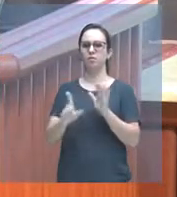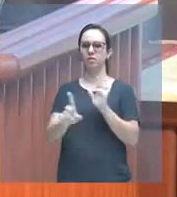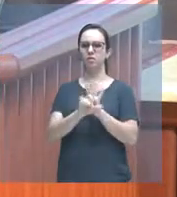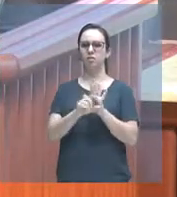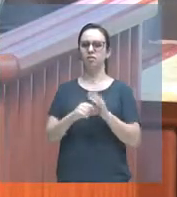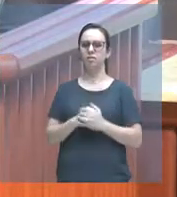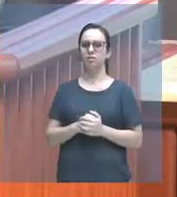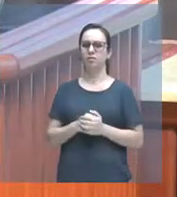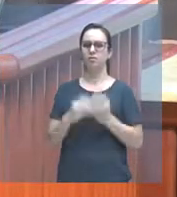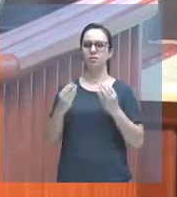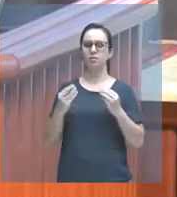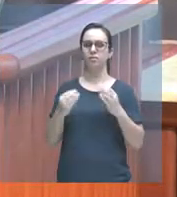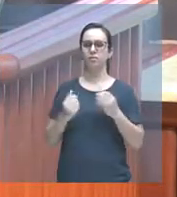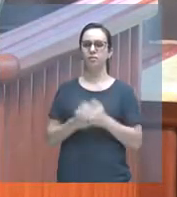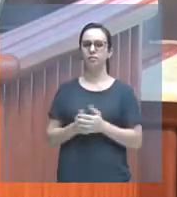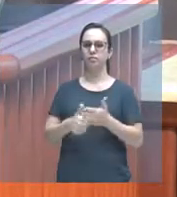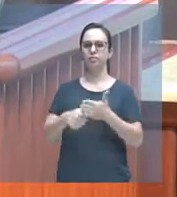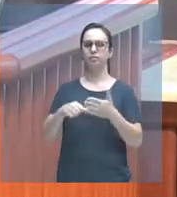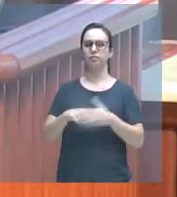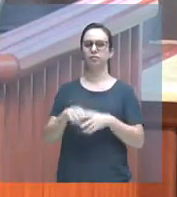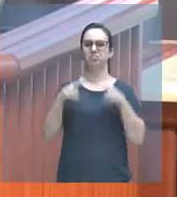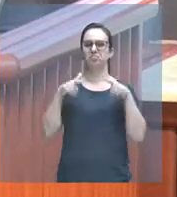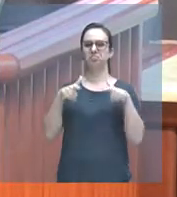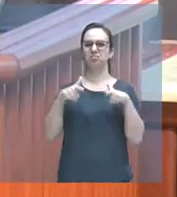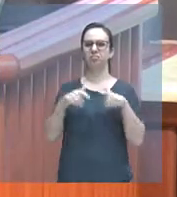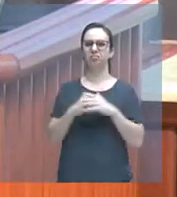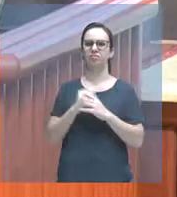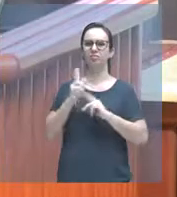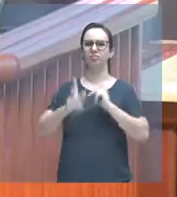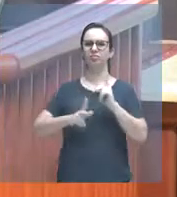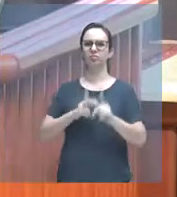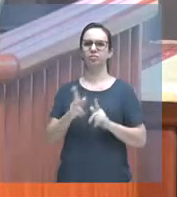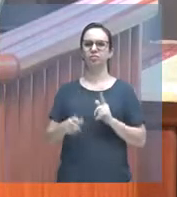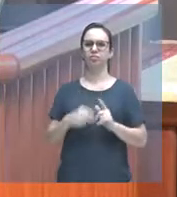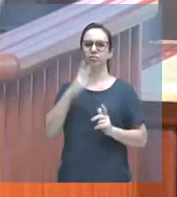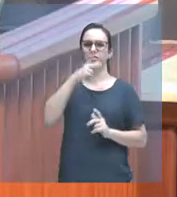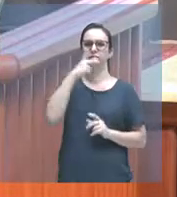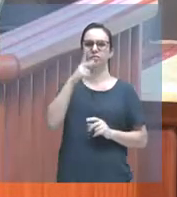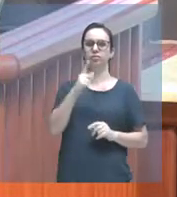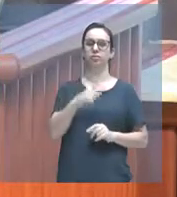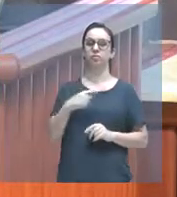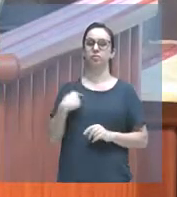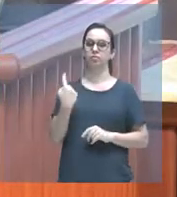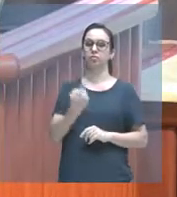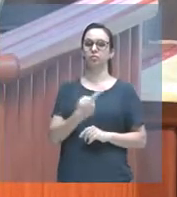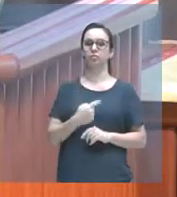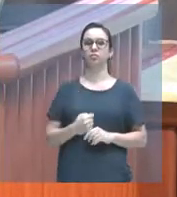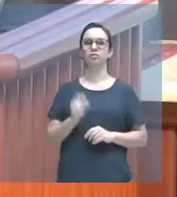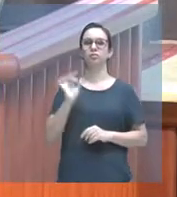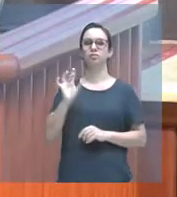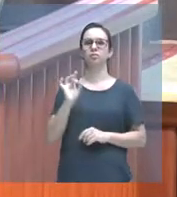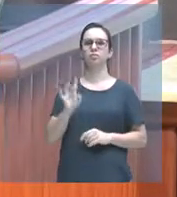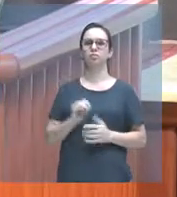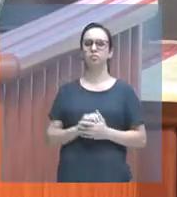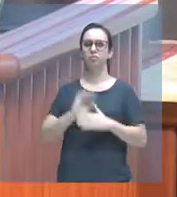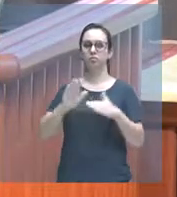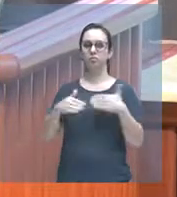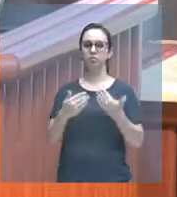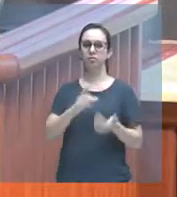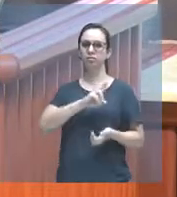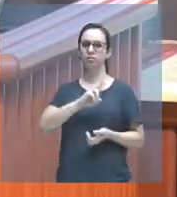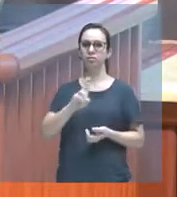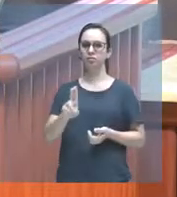pessoas dizendo que aqui nós só damos nome de rua